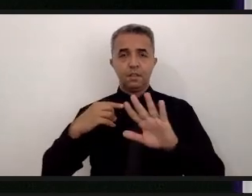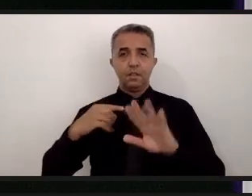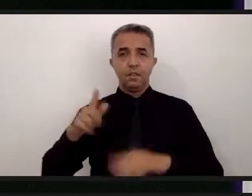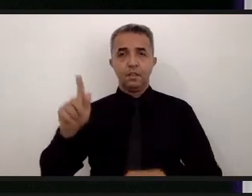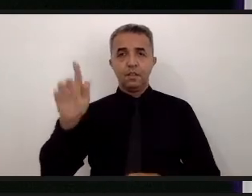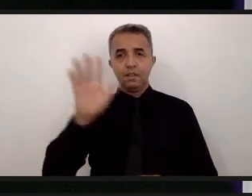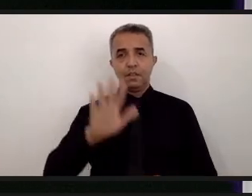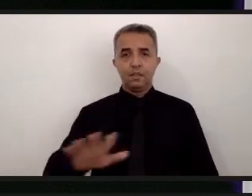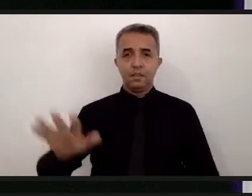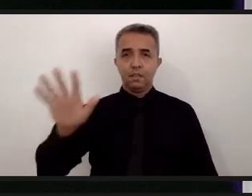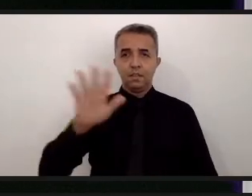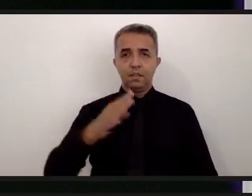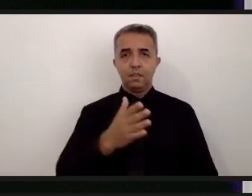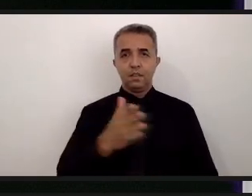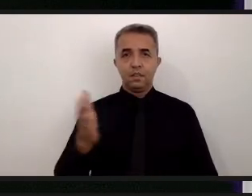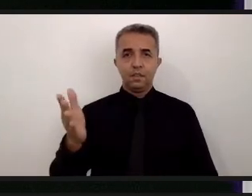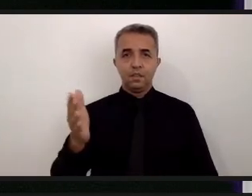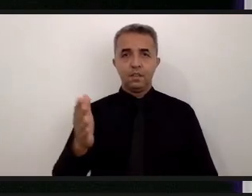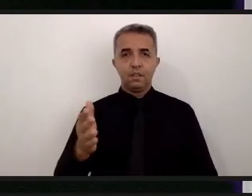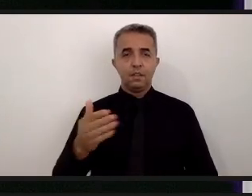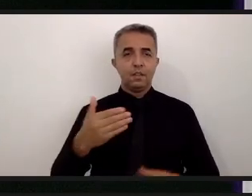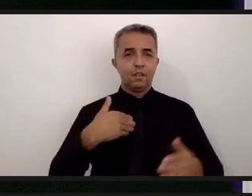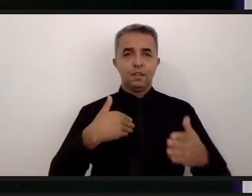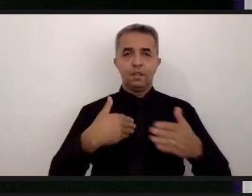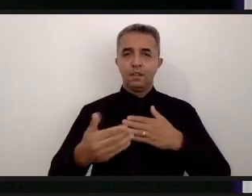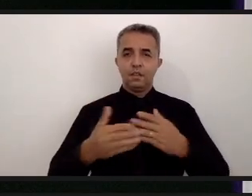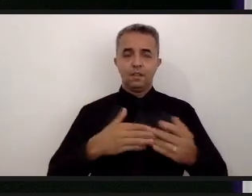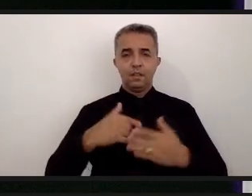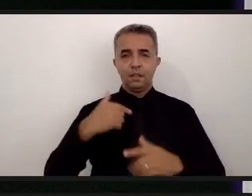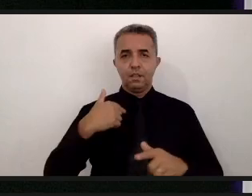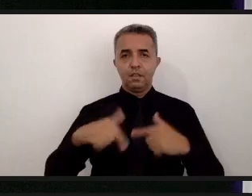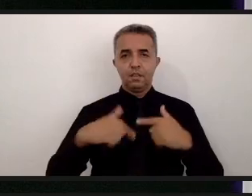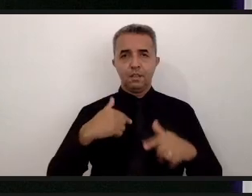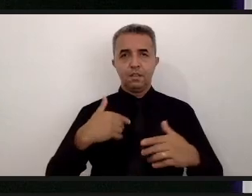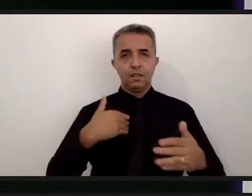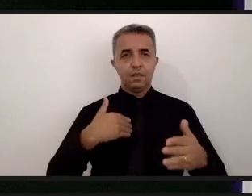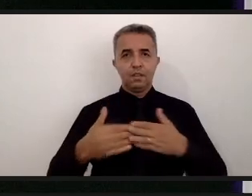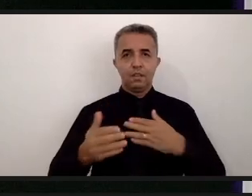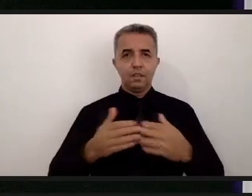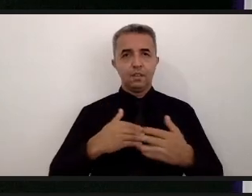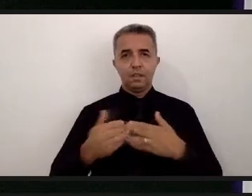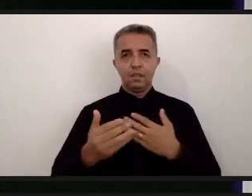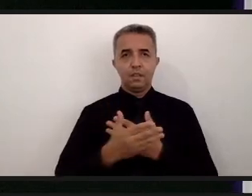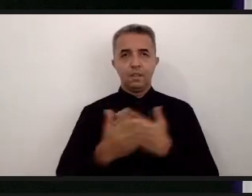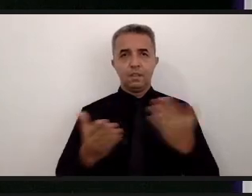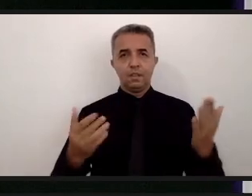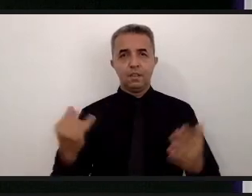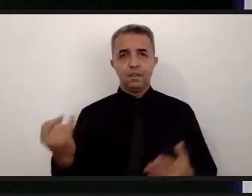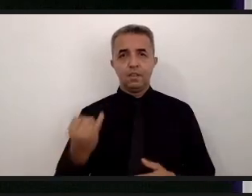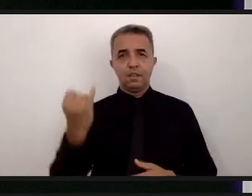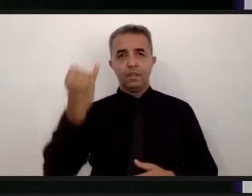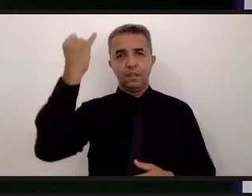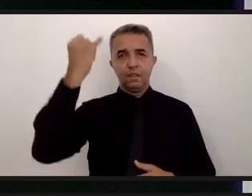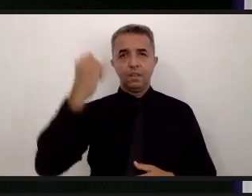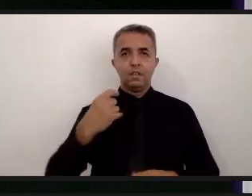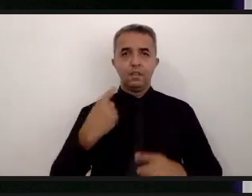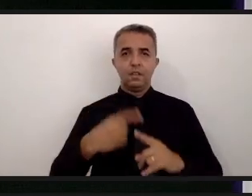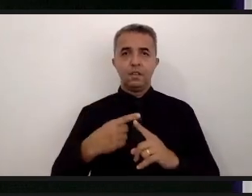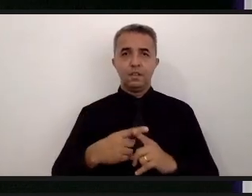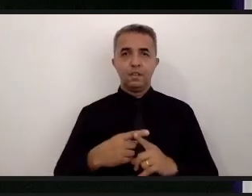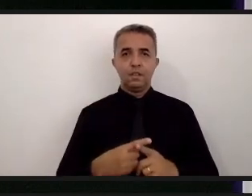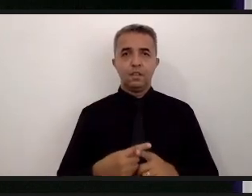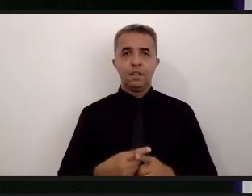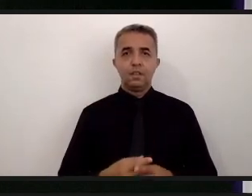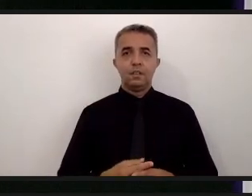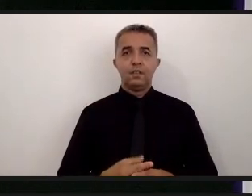geral, qualquer trabalho, qualquer forma, ele é importante. Porque um é uma